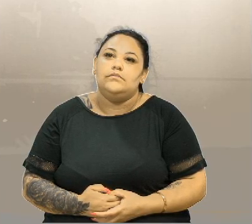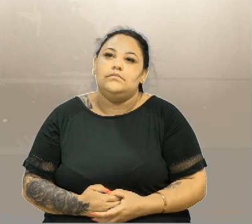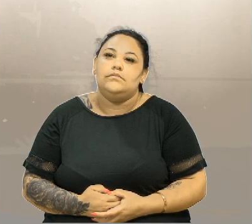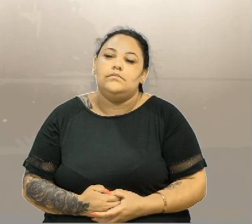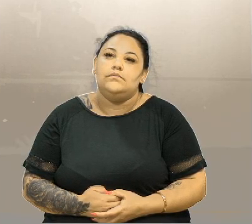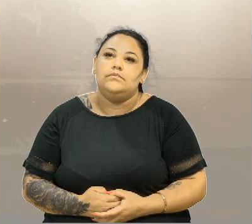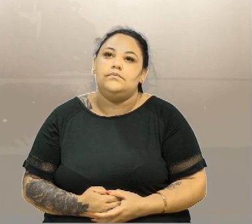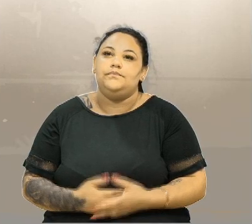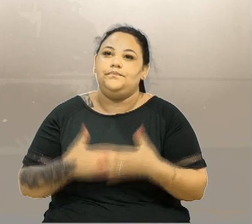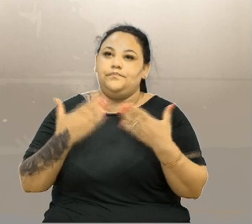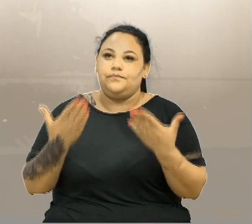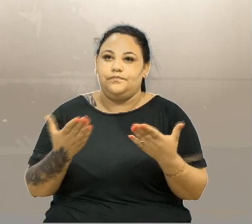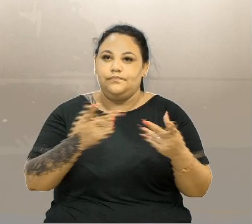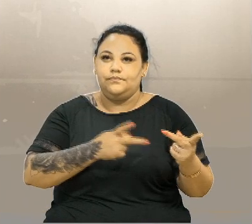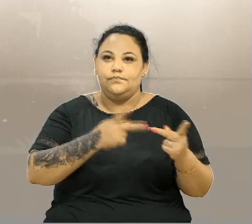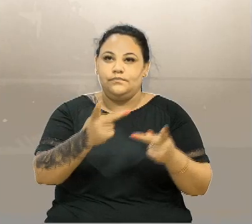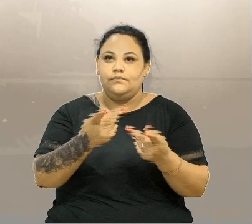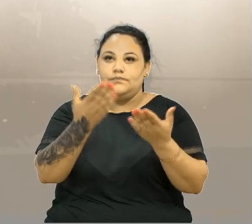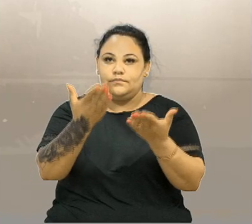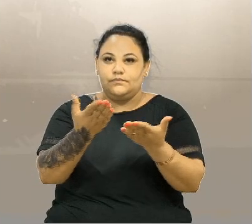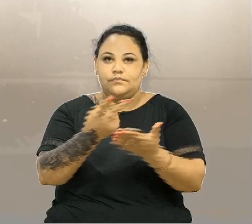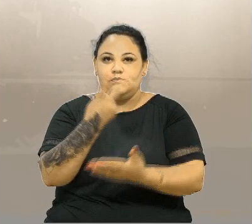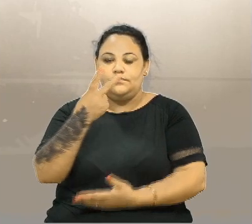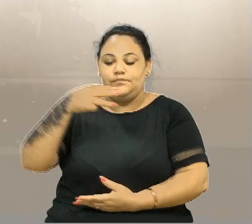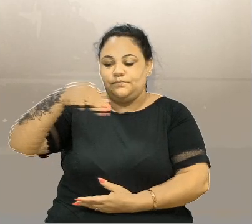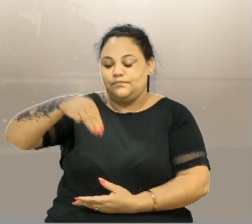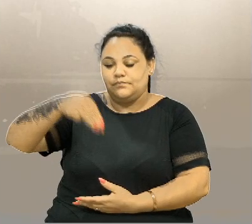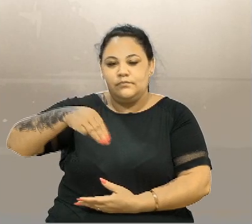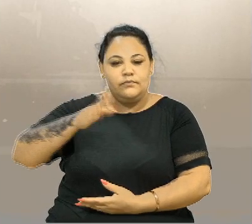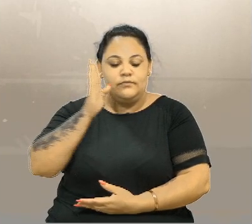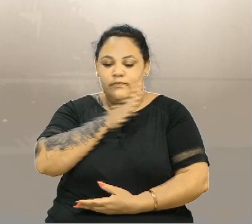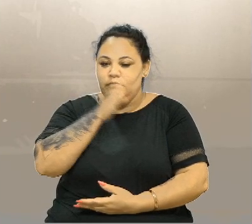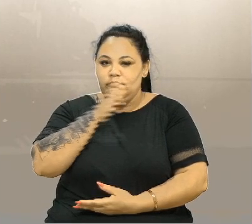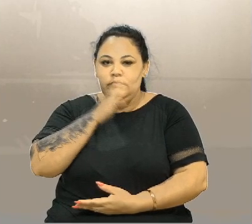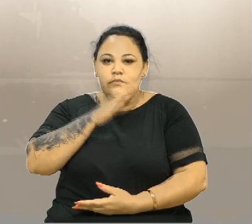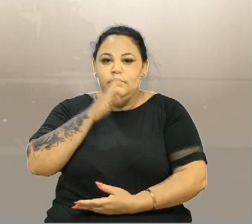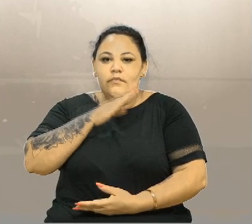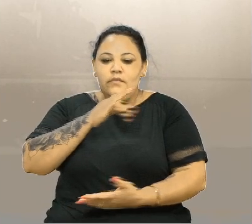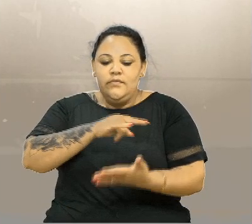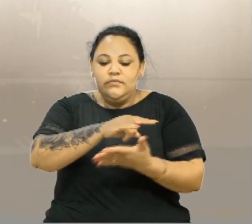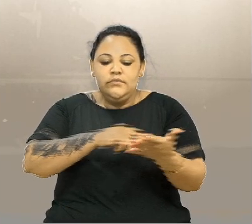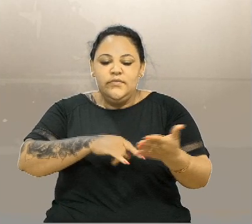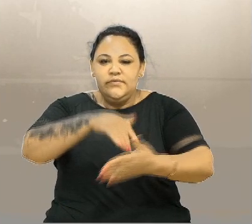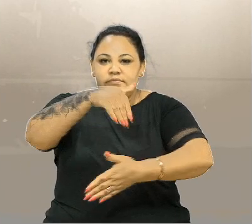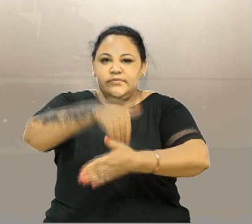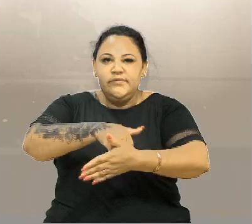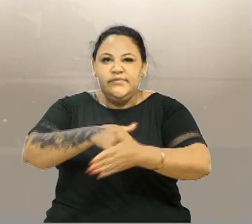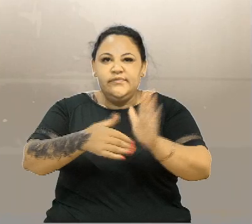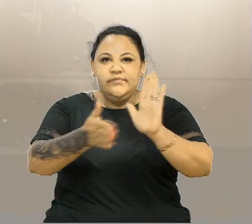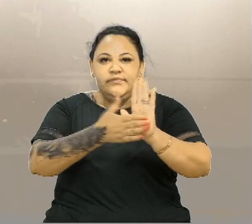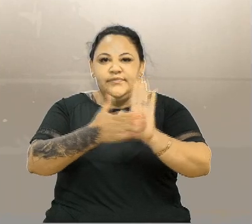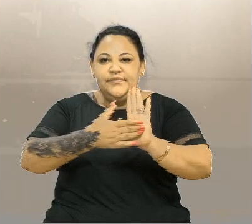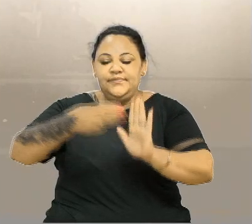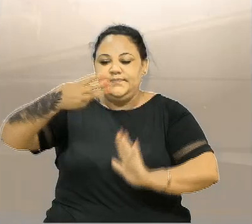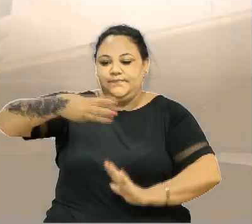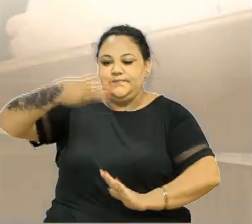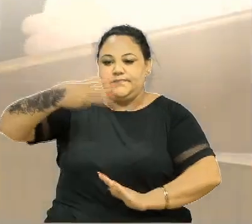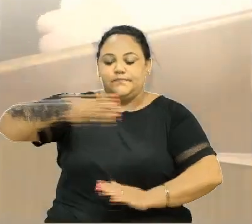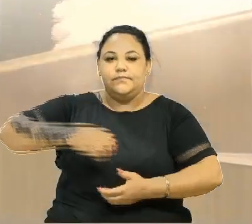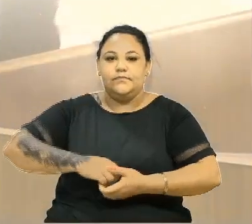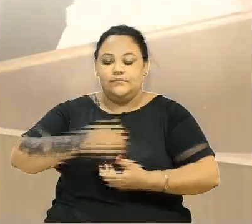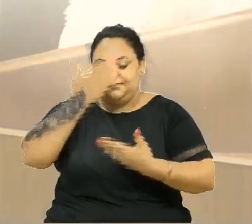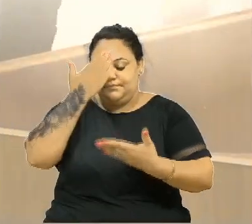Então, eu convido vocês, 2 minutinhos, pegarem o título de eleitor. A nossa proposta é a terceira, que é a do centro de referência. Obrigada pelo